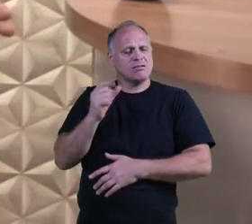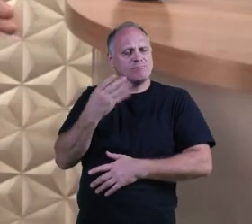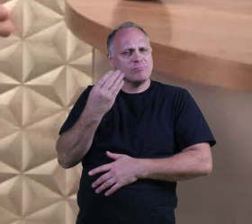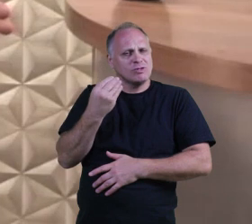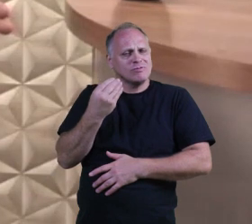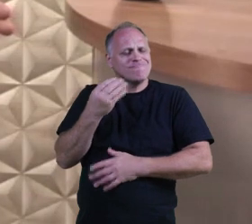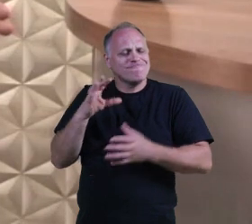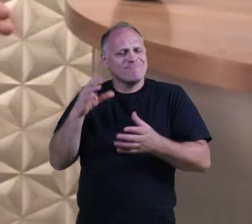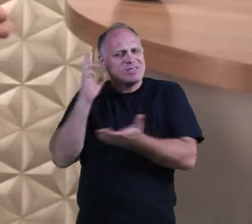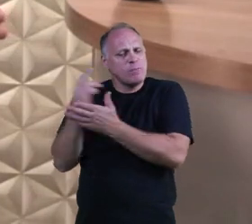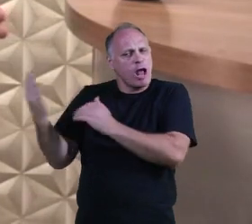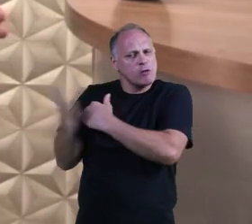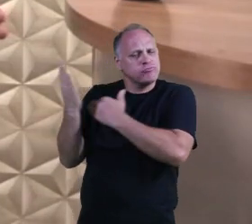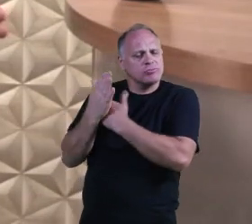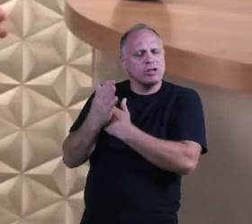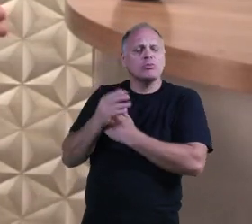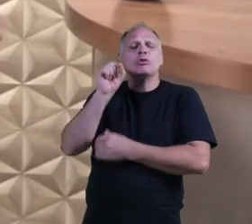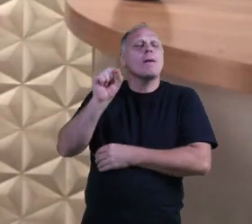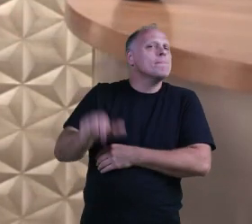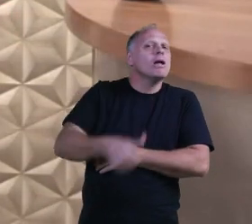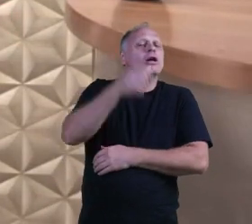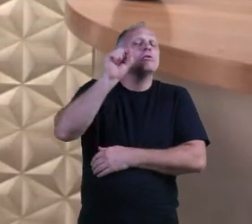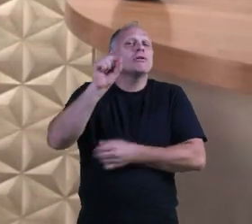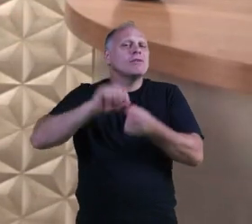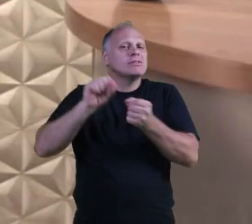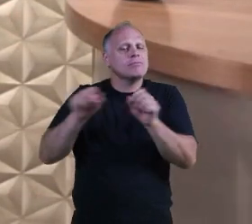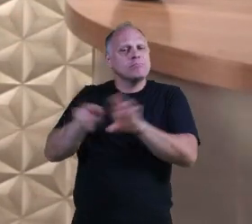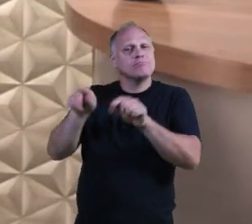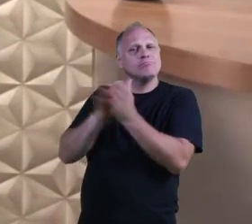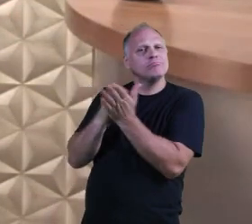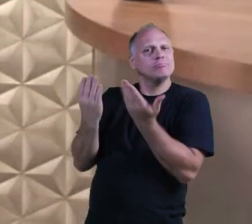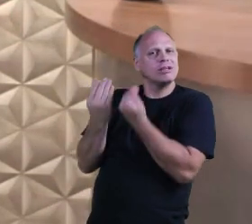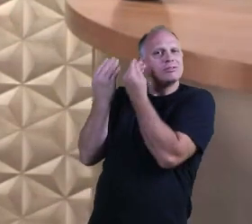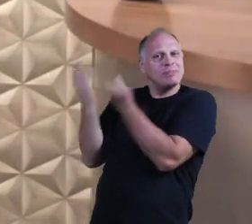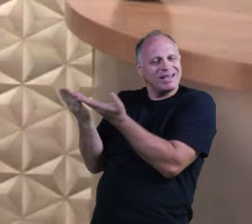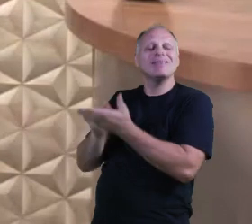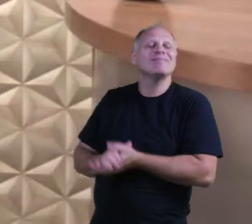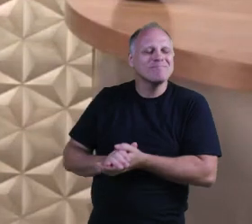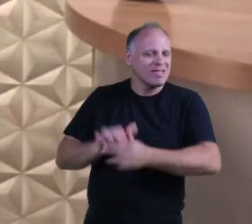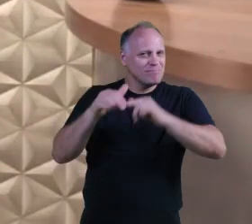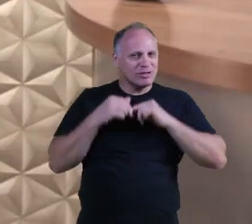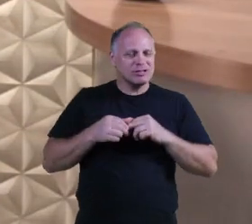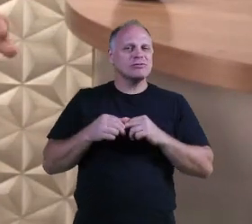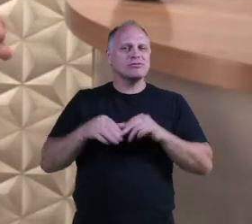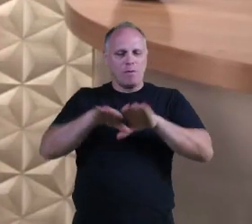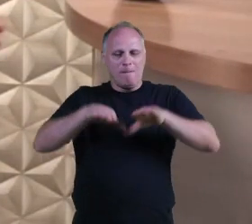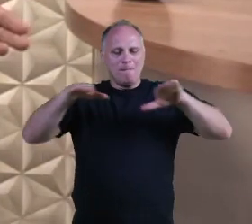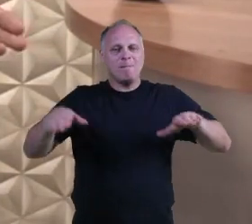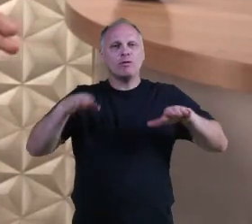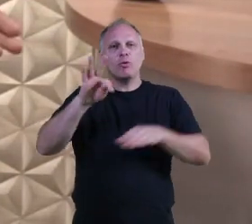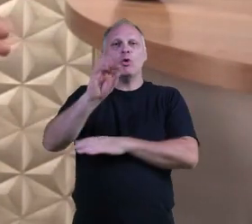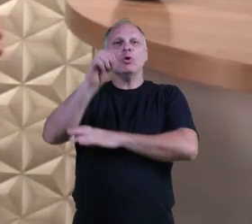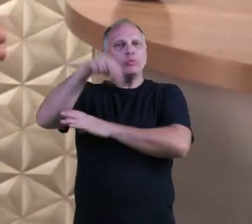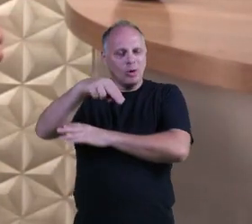posto Tops. Na Pedro Adams ali. Então, a gente abriu e, graças a Deus,